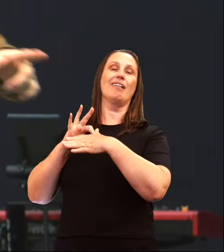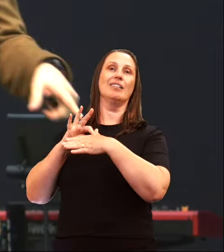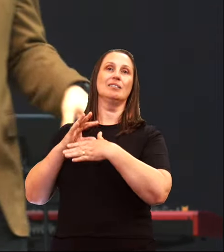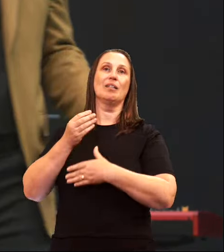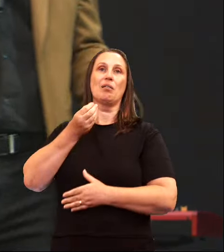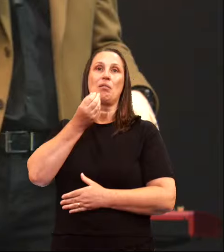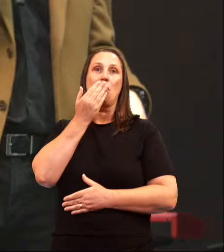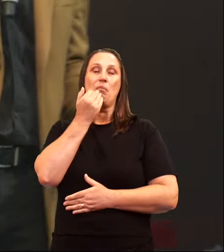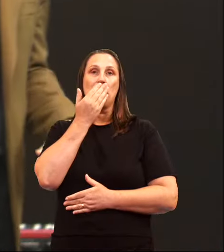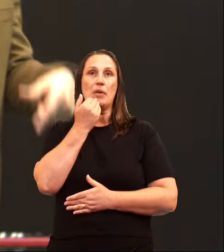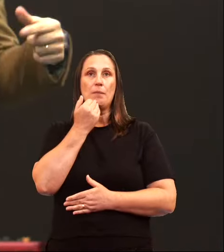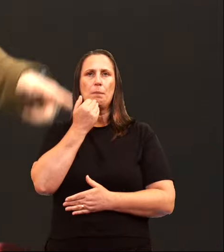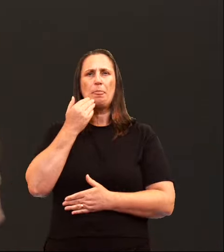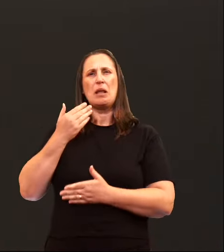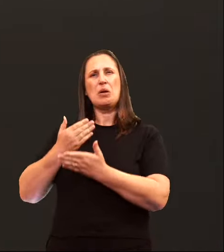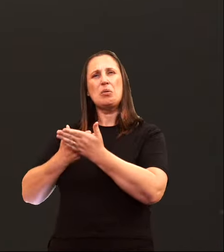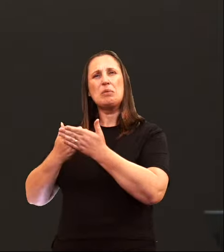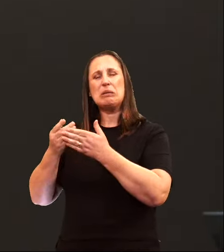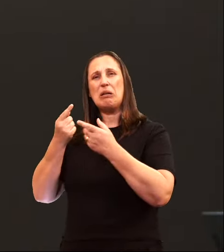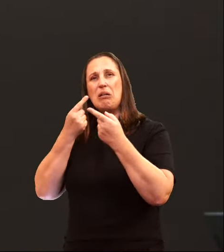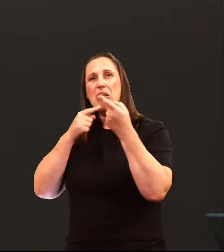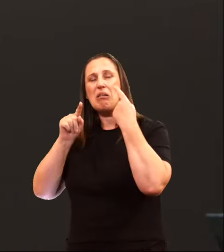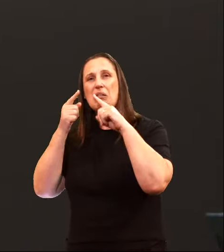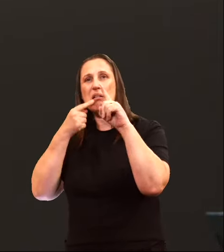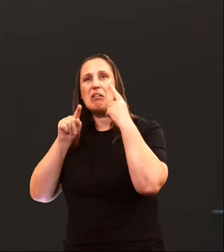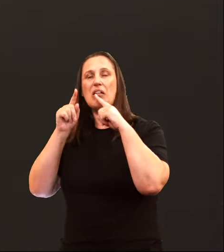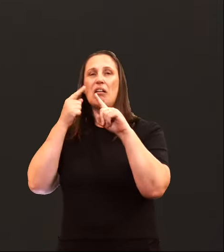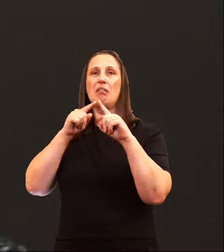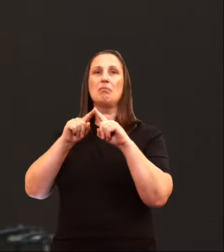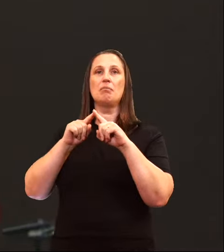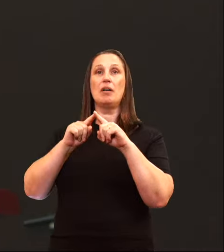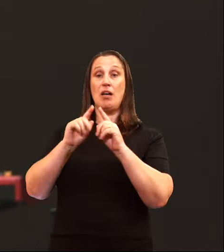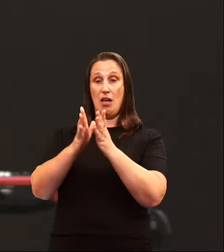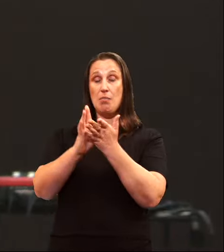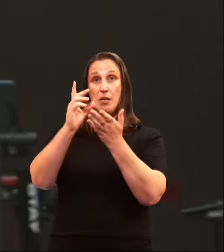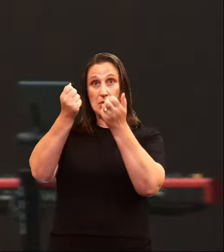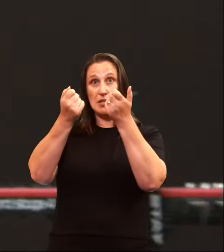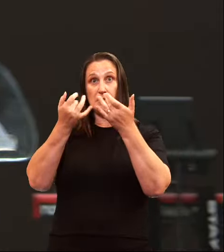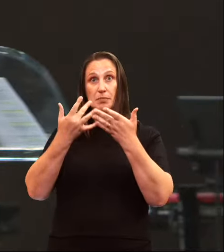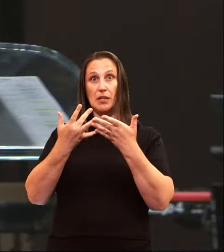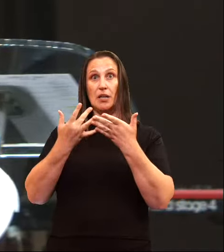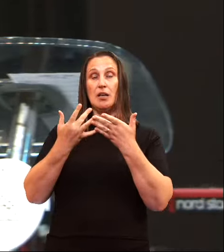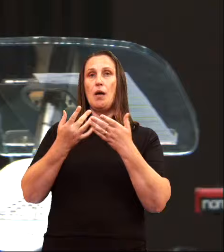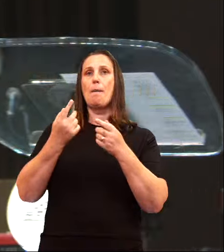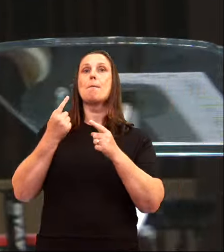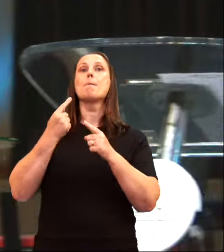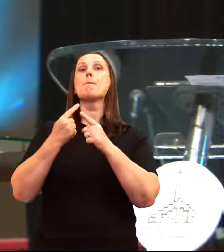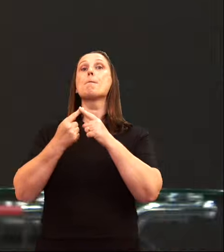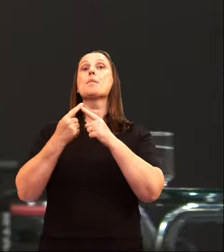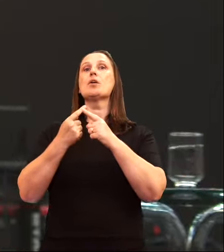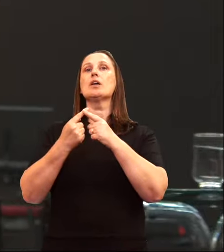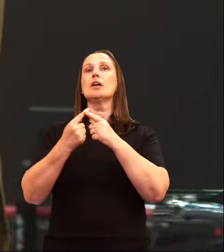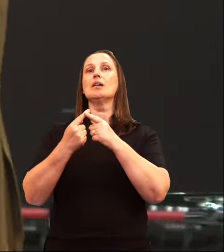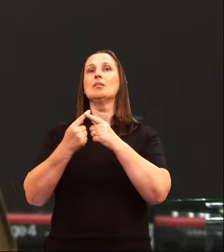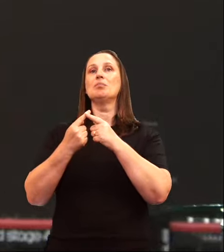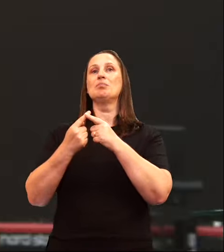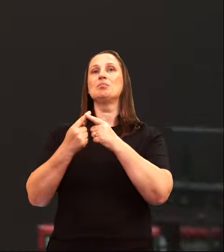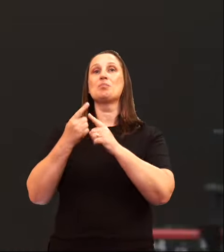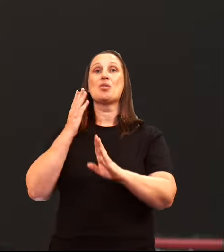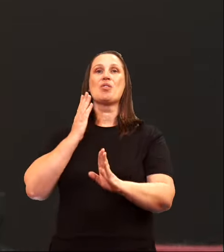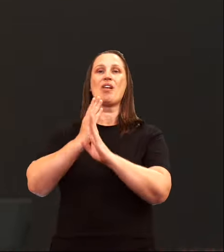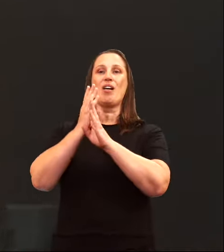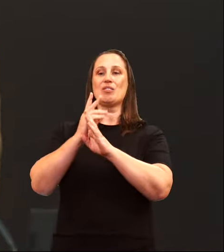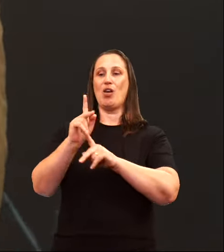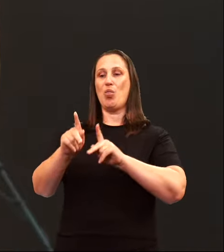Eles começaram a reclamar, diz a Bíblia, por causa do populacho. O que era esse